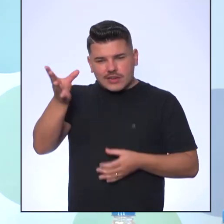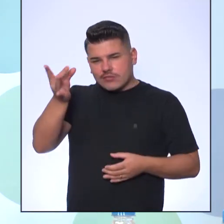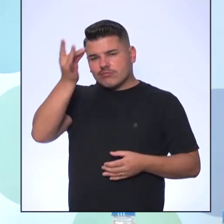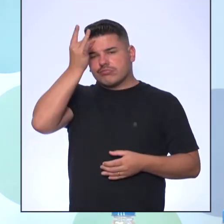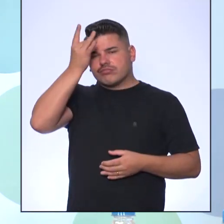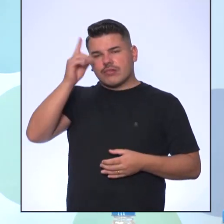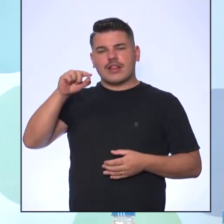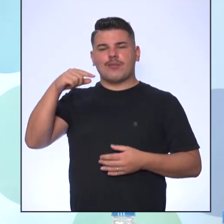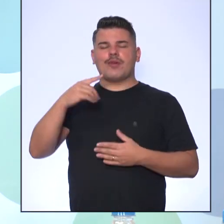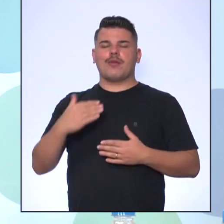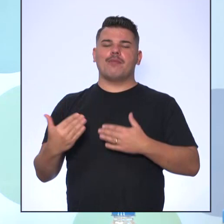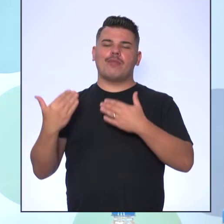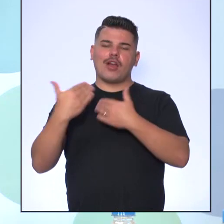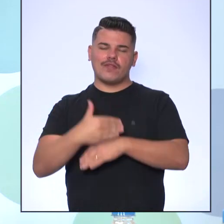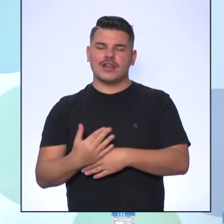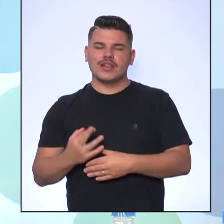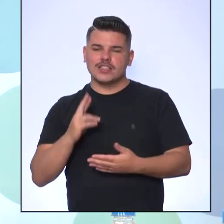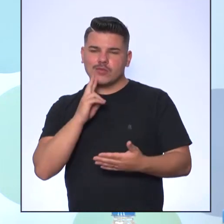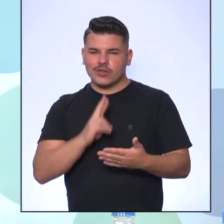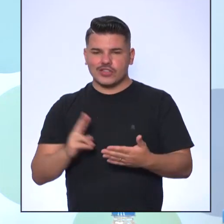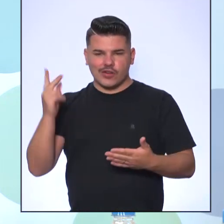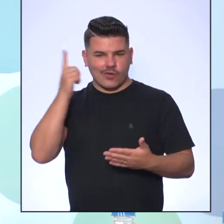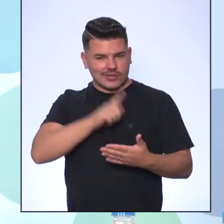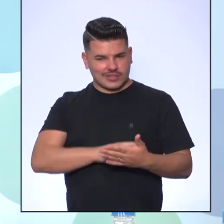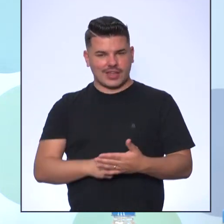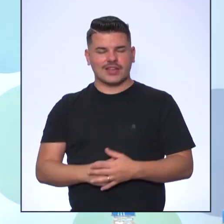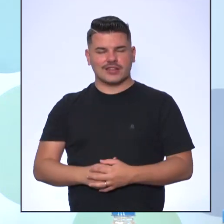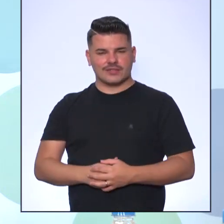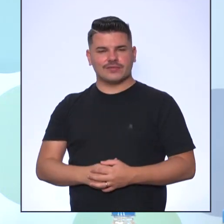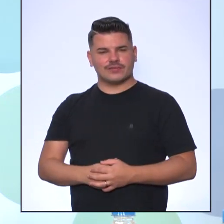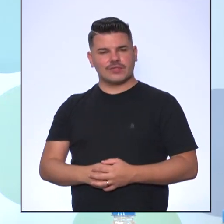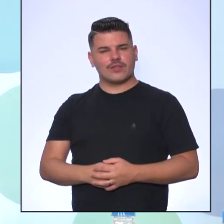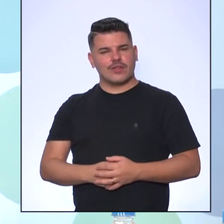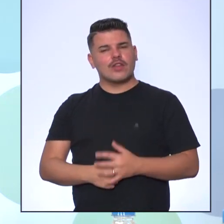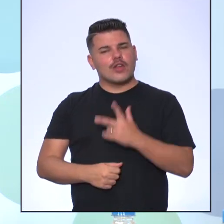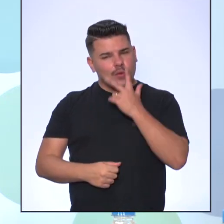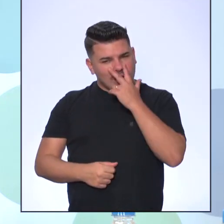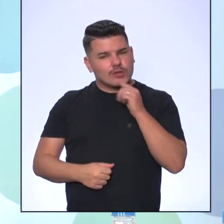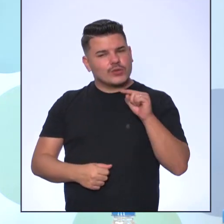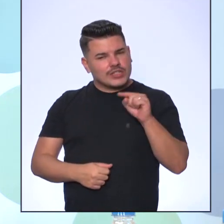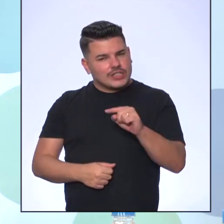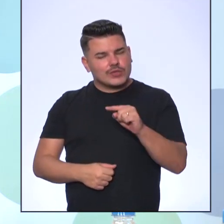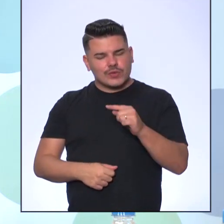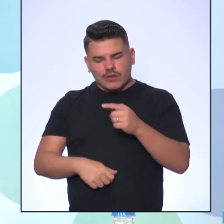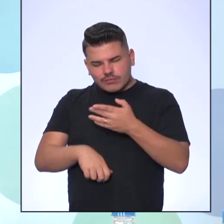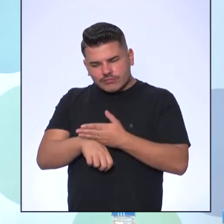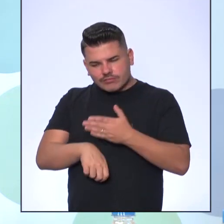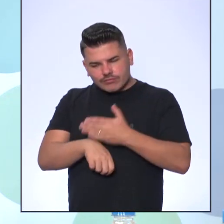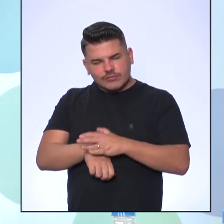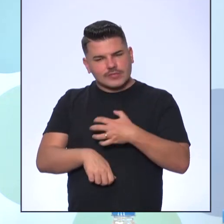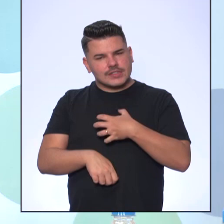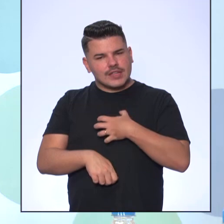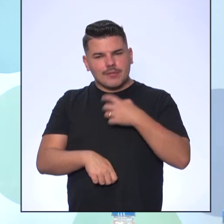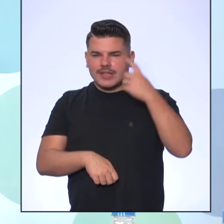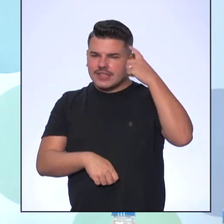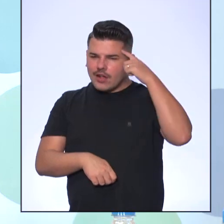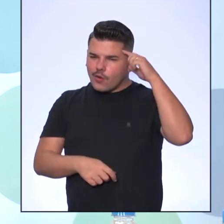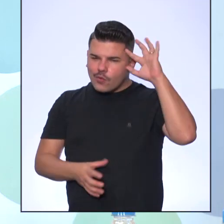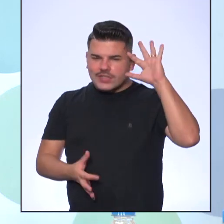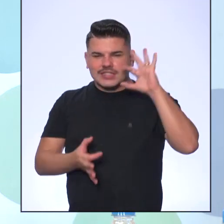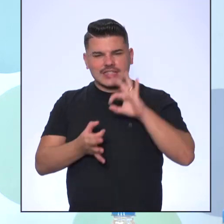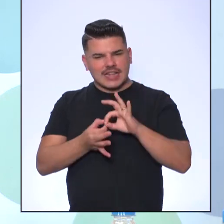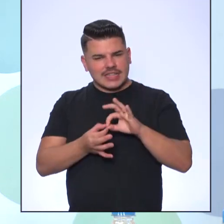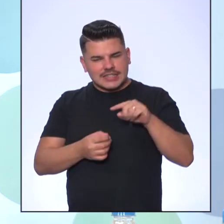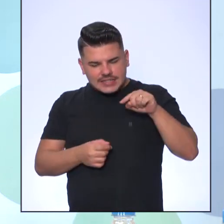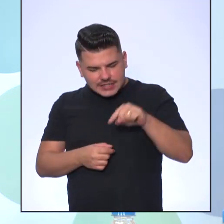consigam resolver aquele determinado exercício, né? Então, acho que esse treino, né, de concentração, foco,